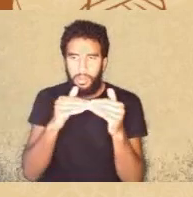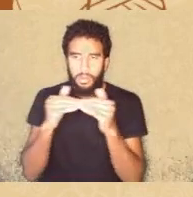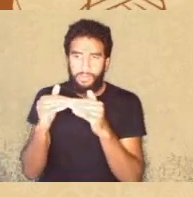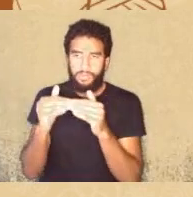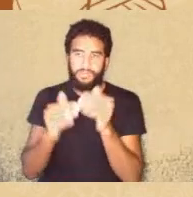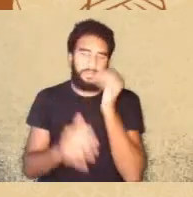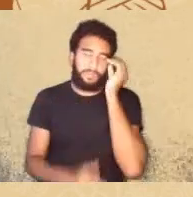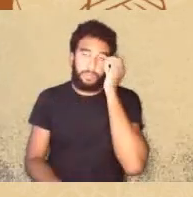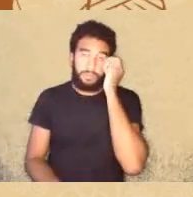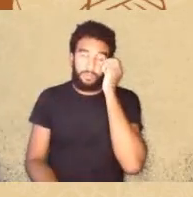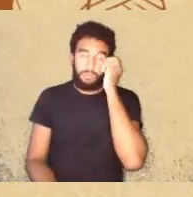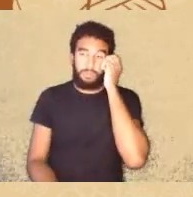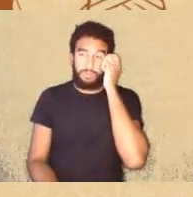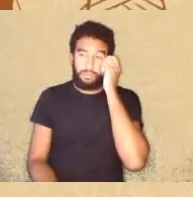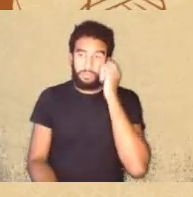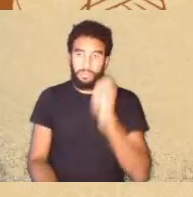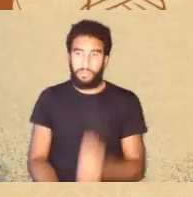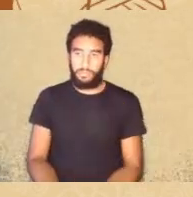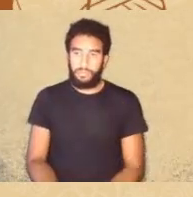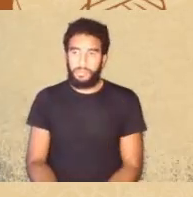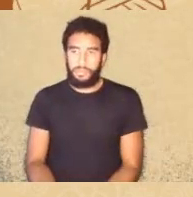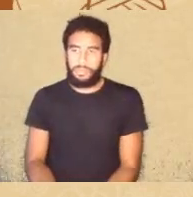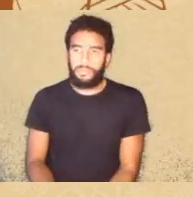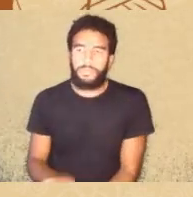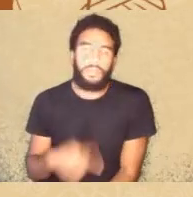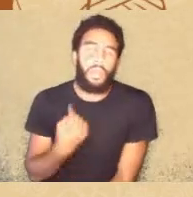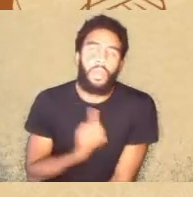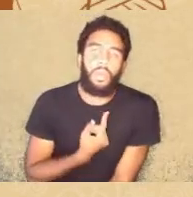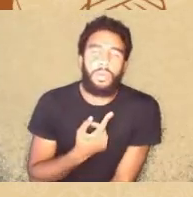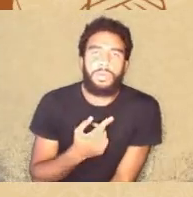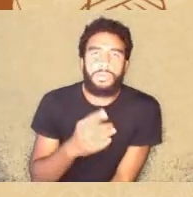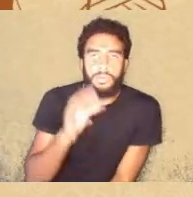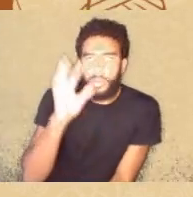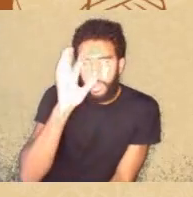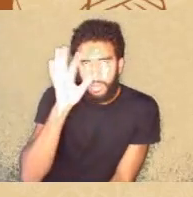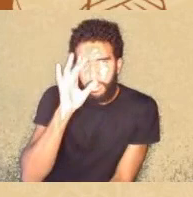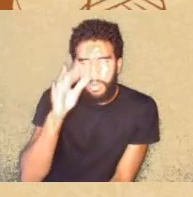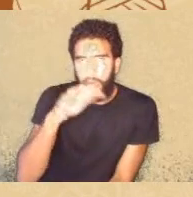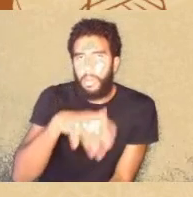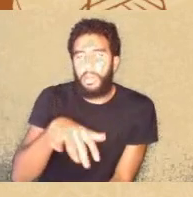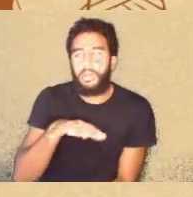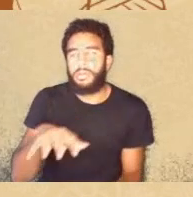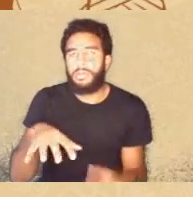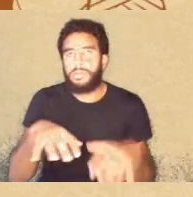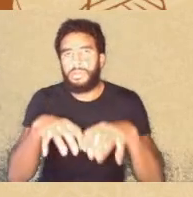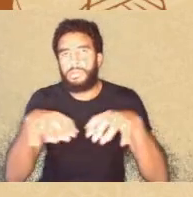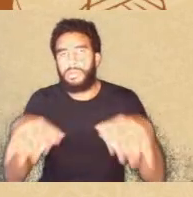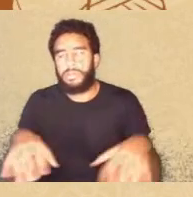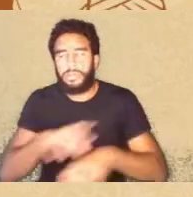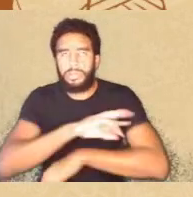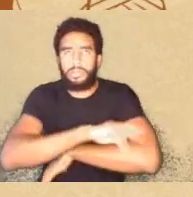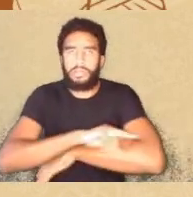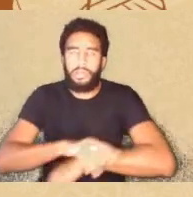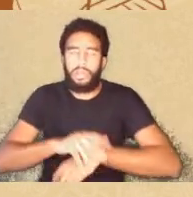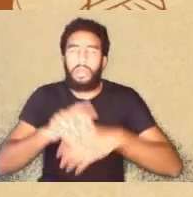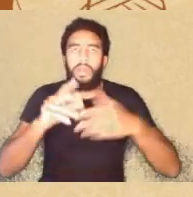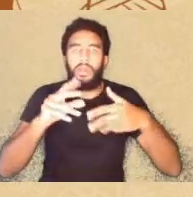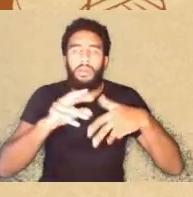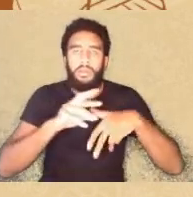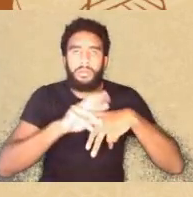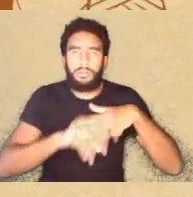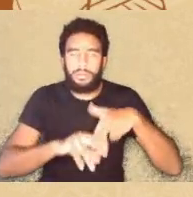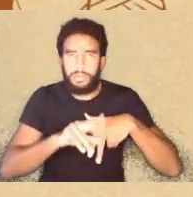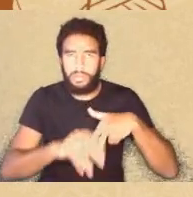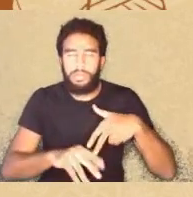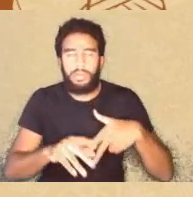quer dizer, na verdade, a gente está generalizando que não haja essa segregação racial, de gênero, sexual que a gente vive, que